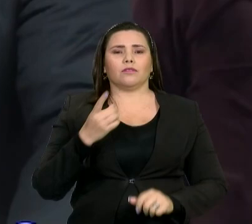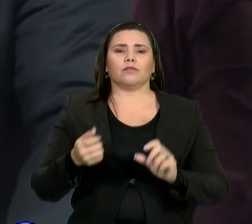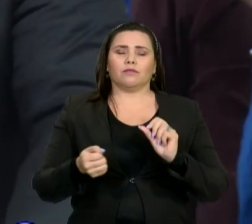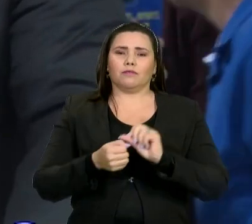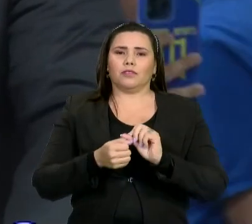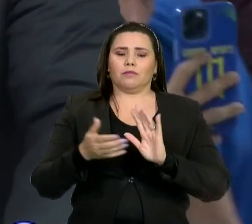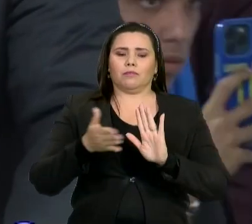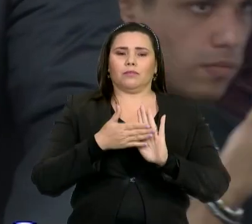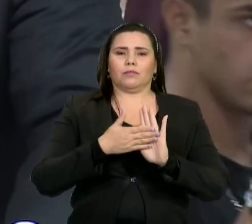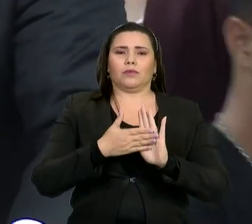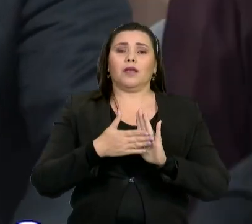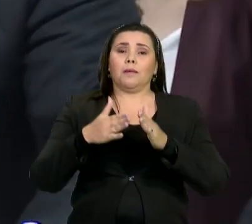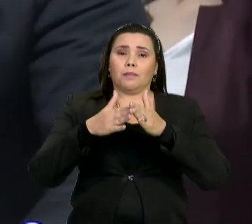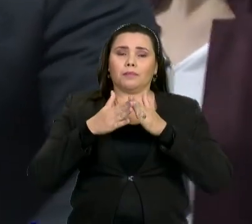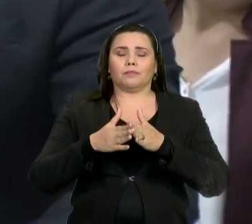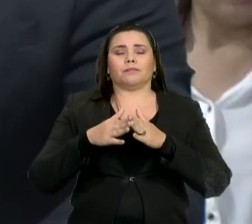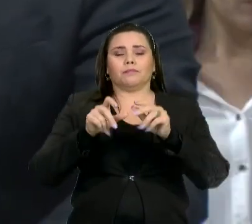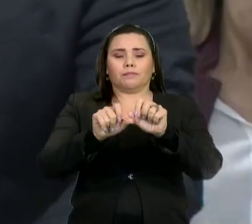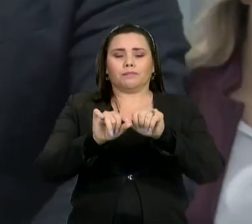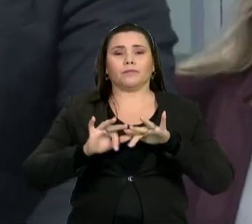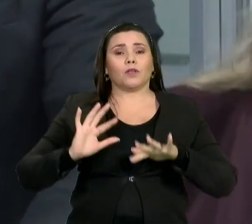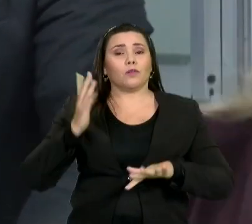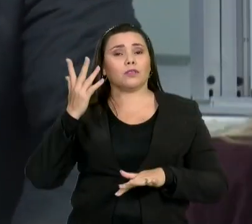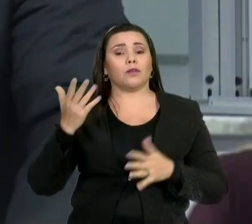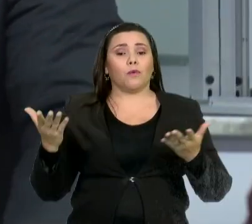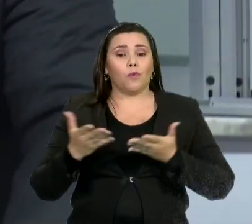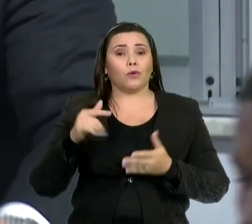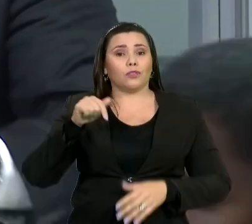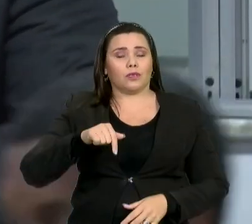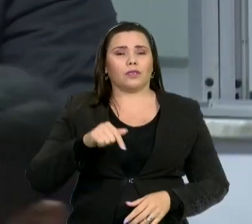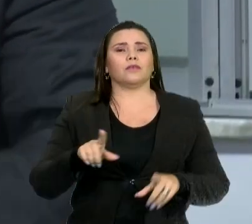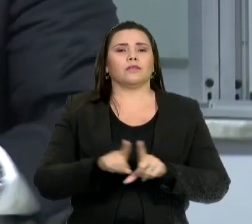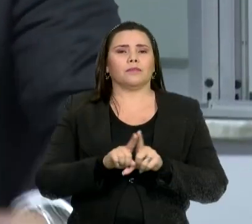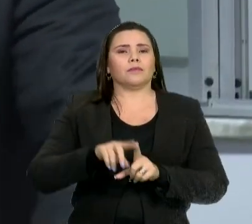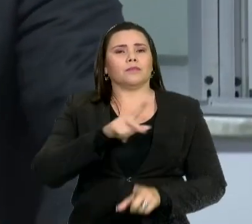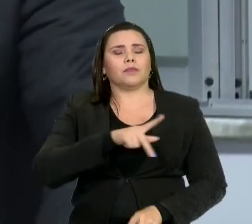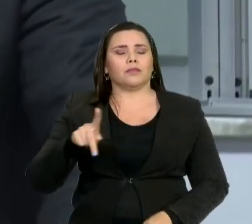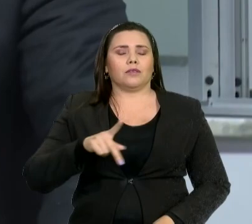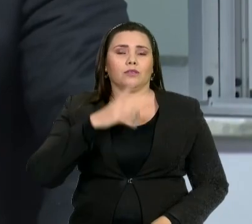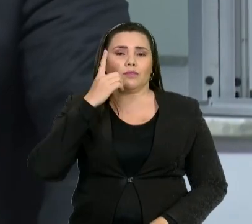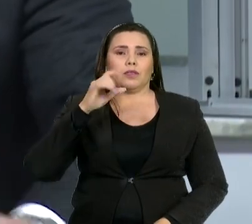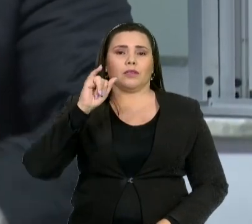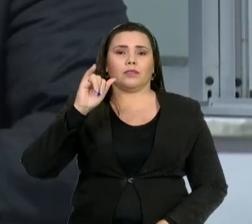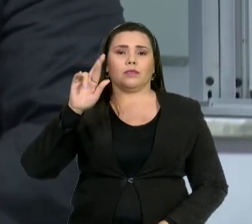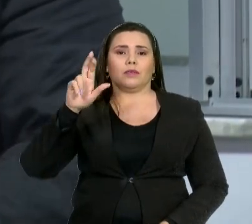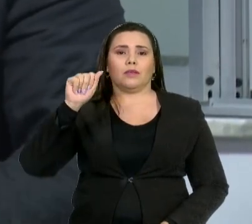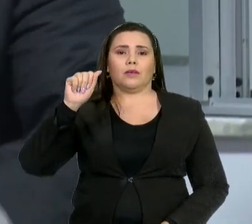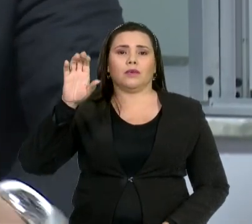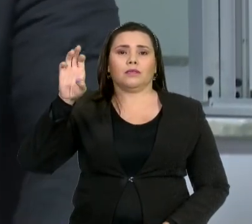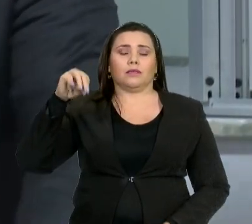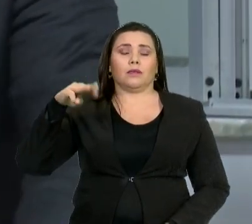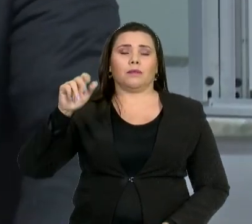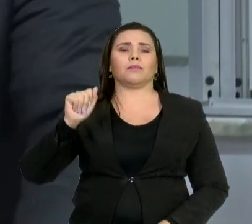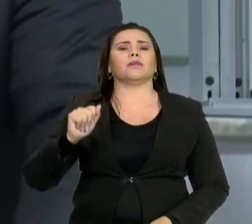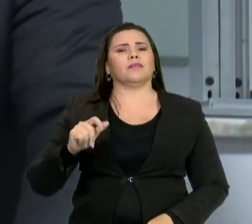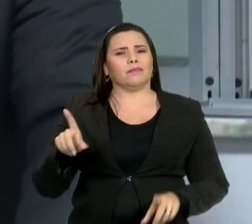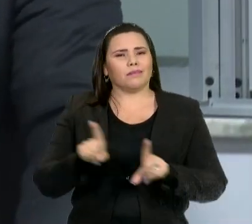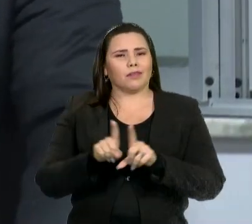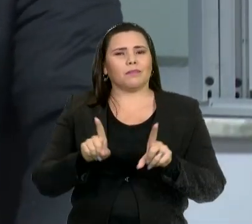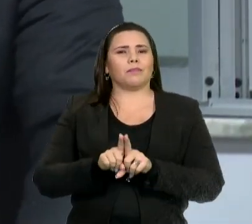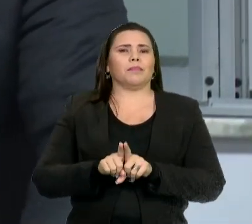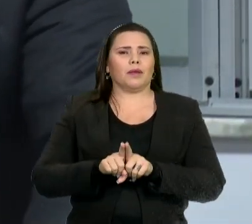para que a sessão pudesse ser realizada, bem como da presidente Iracema Vale, que também é municipalista, por acatar